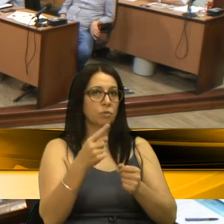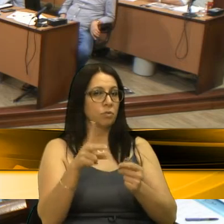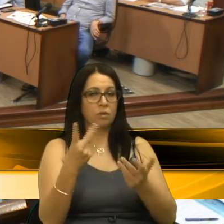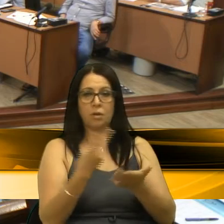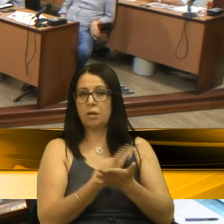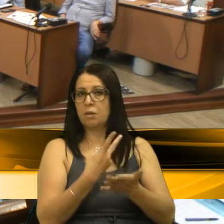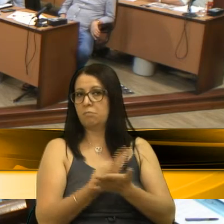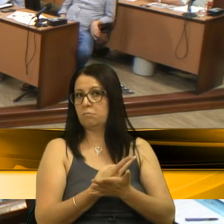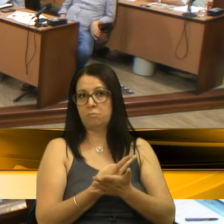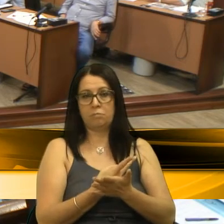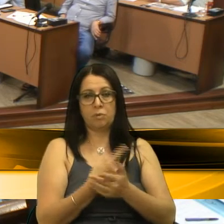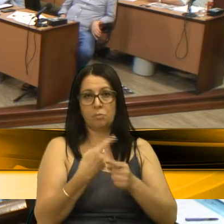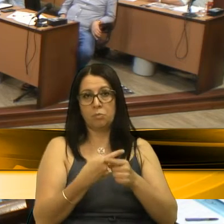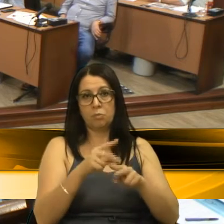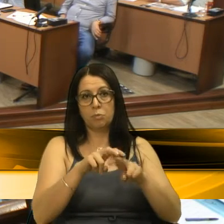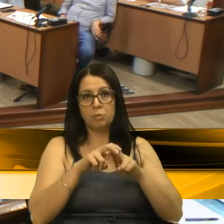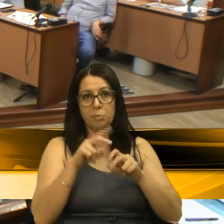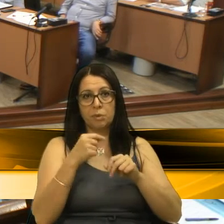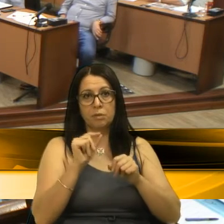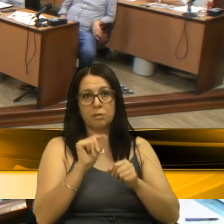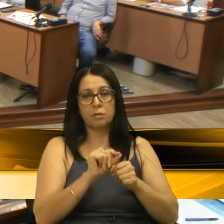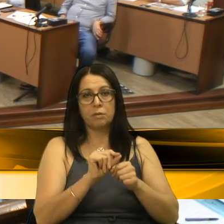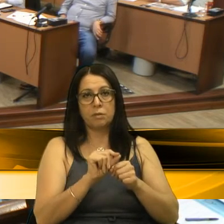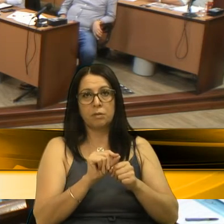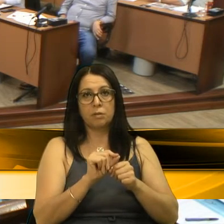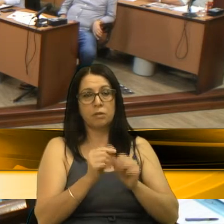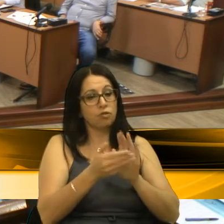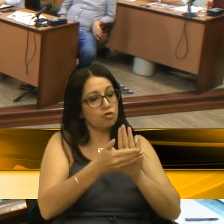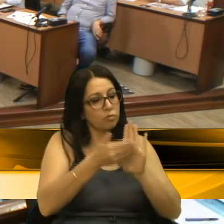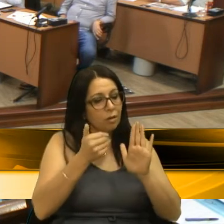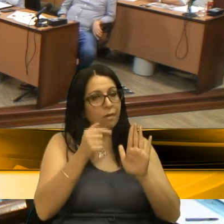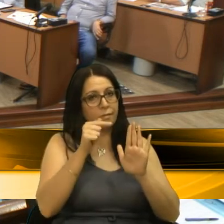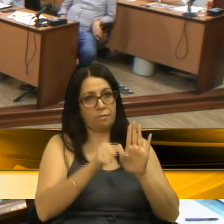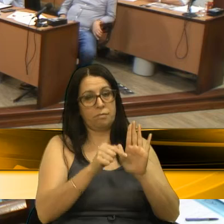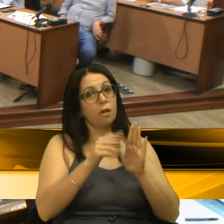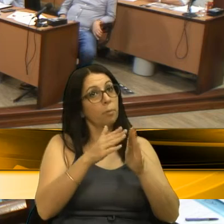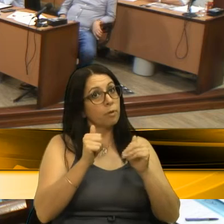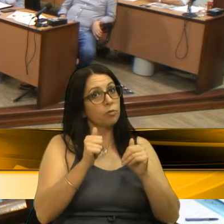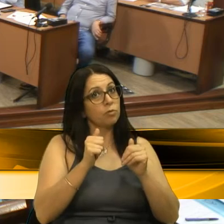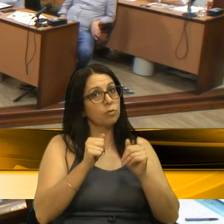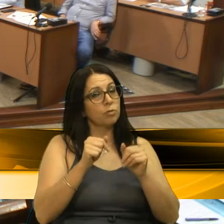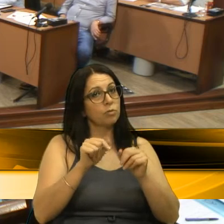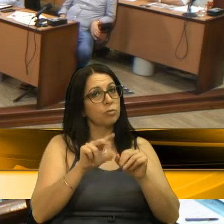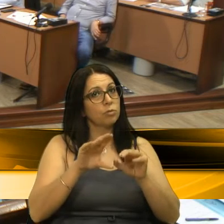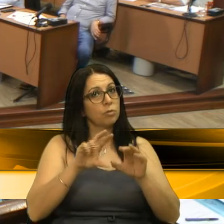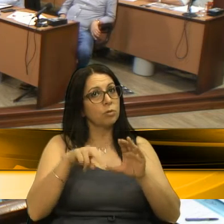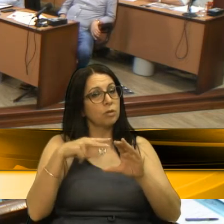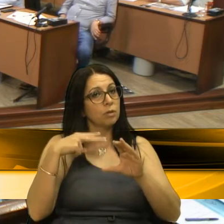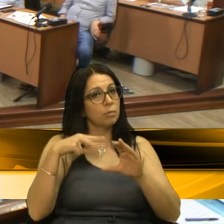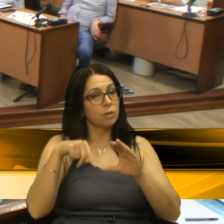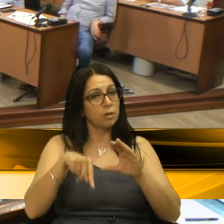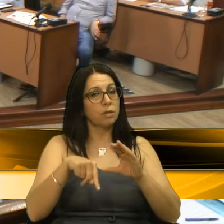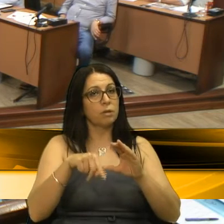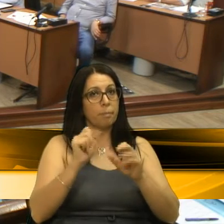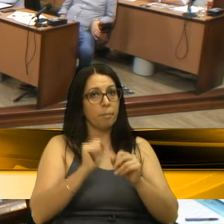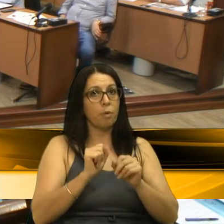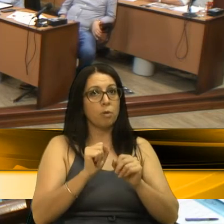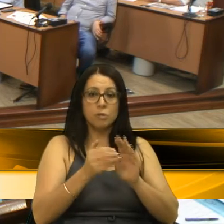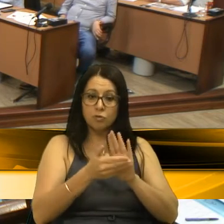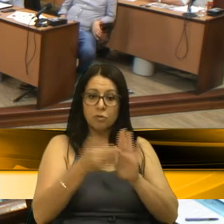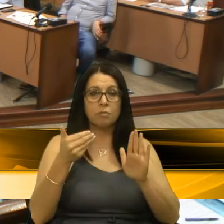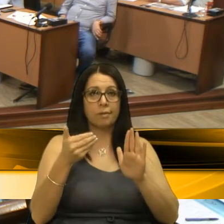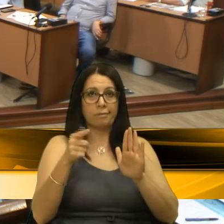dos procuradores do senhor prefeito. Já está em andamento a leitura. Agora não dá para, de hora em hora, cada meia hora,